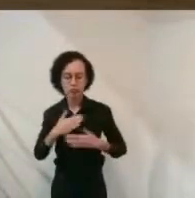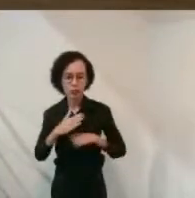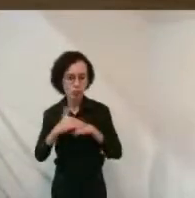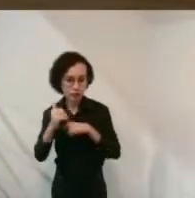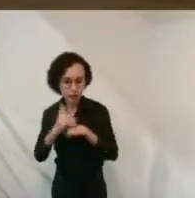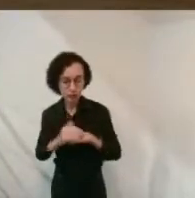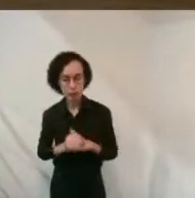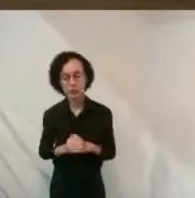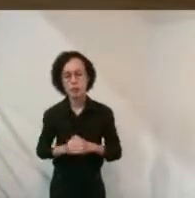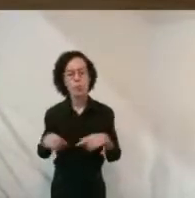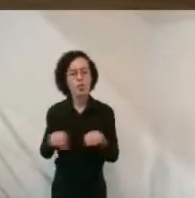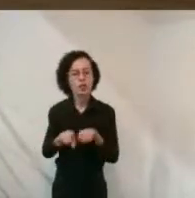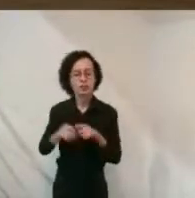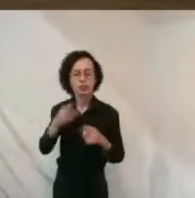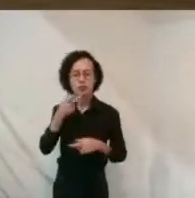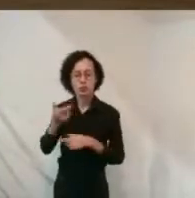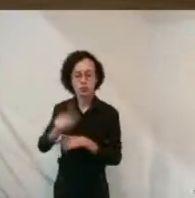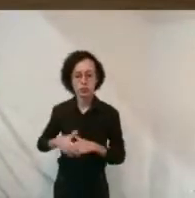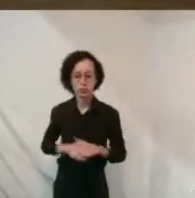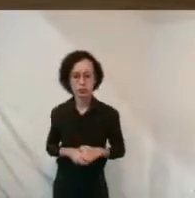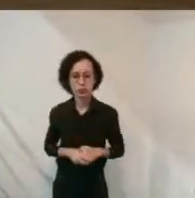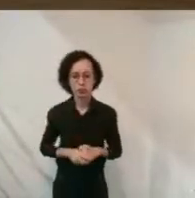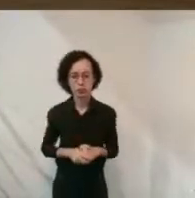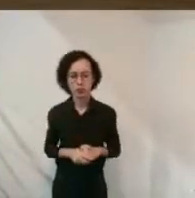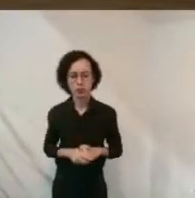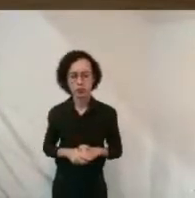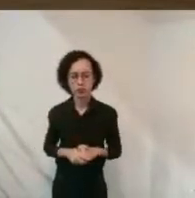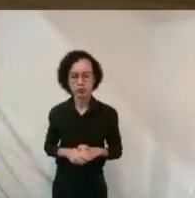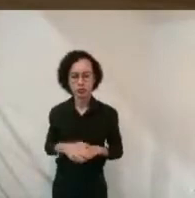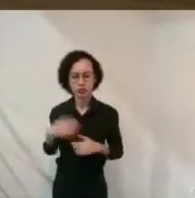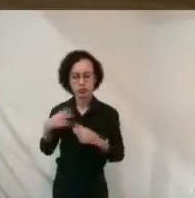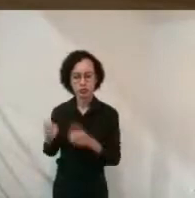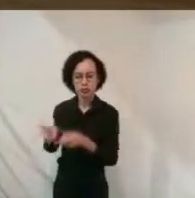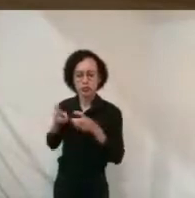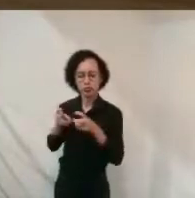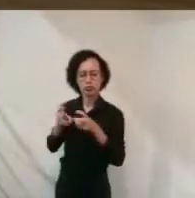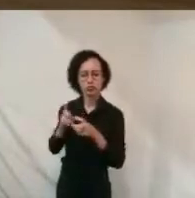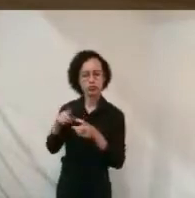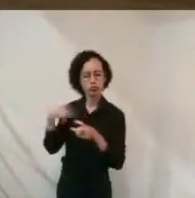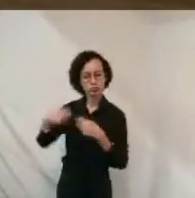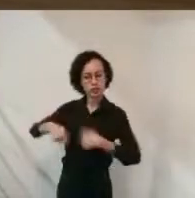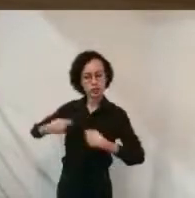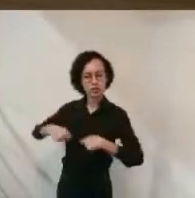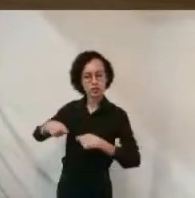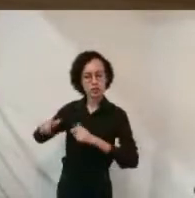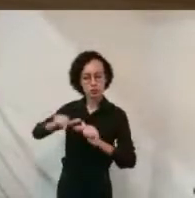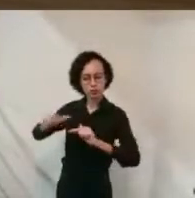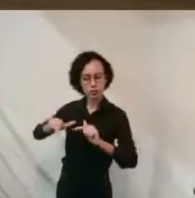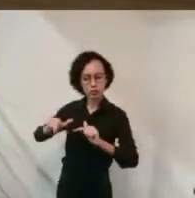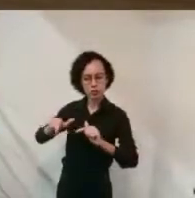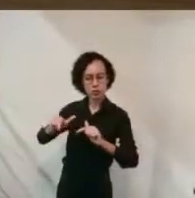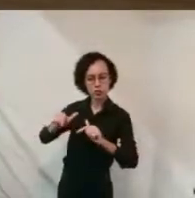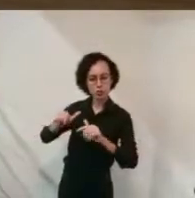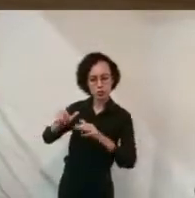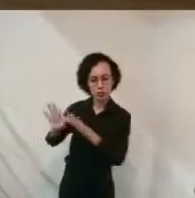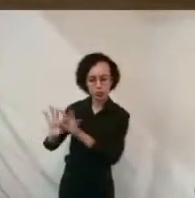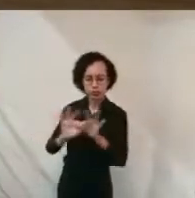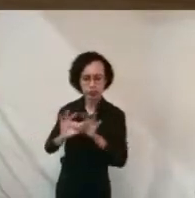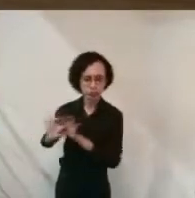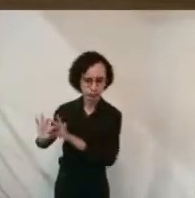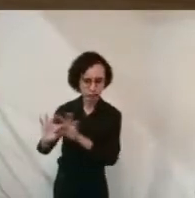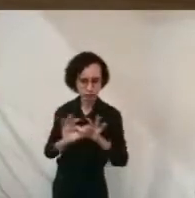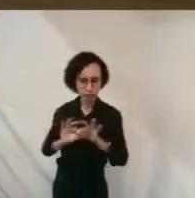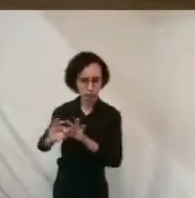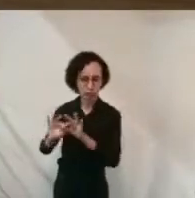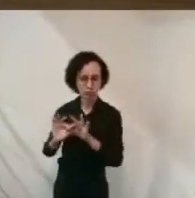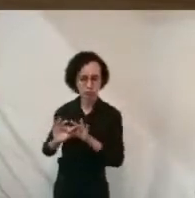dizer, mais uma vez, dessa percepção, precisamos trabalhar em rede, porque a questão